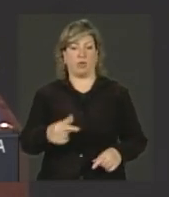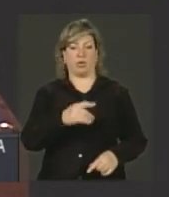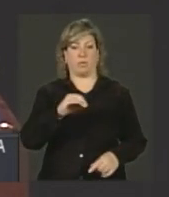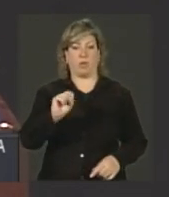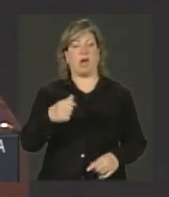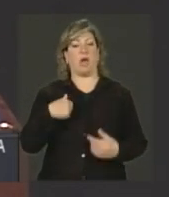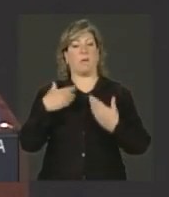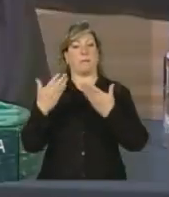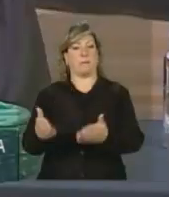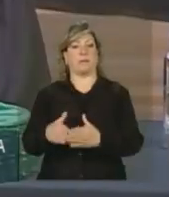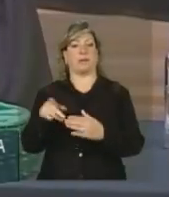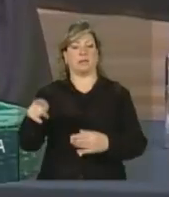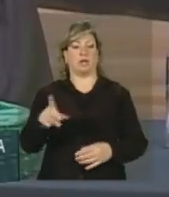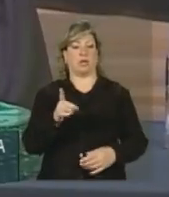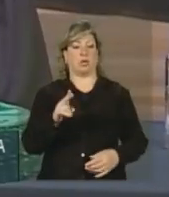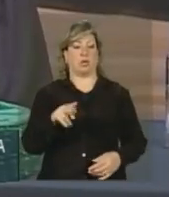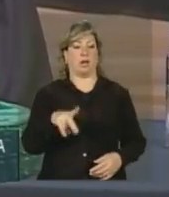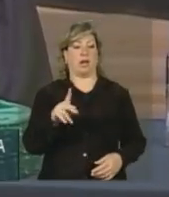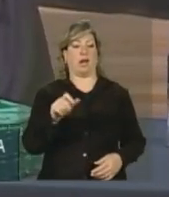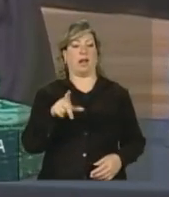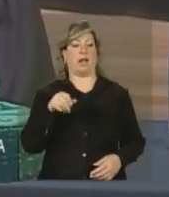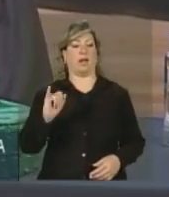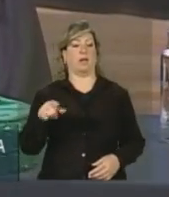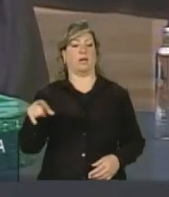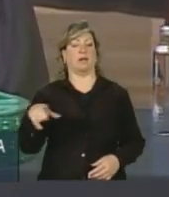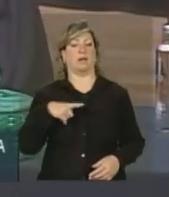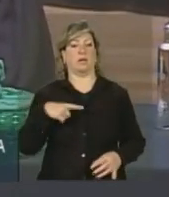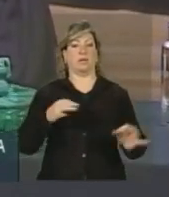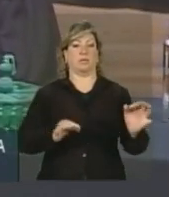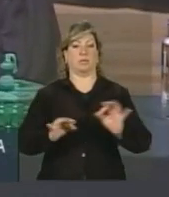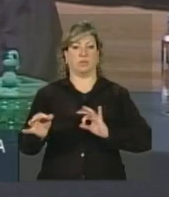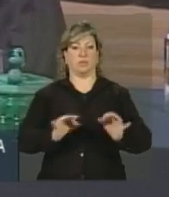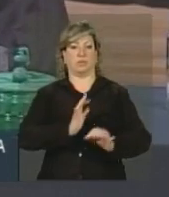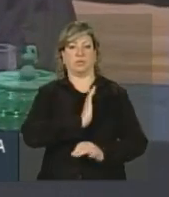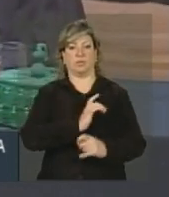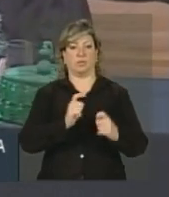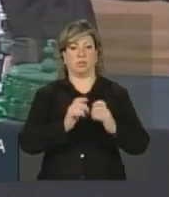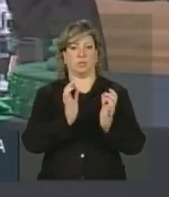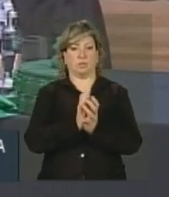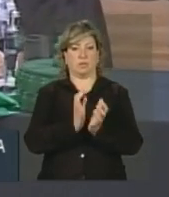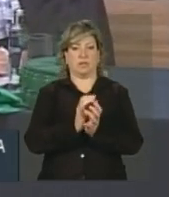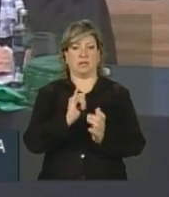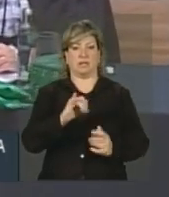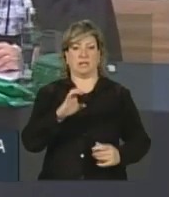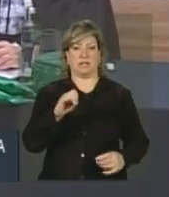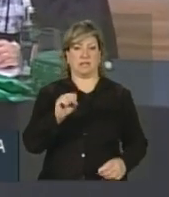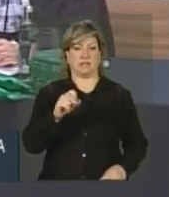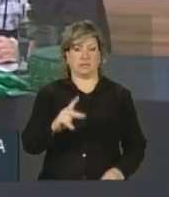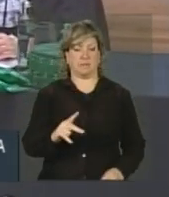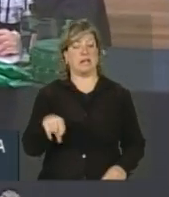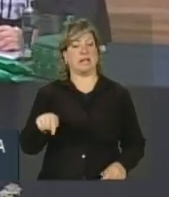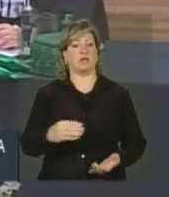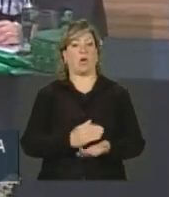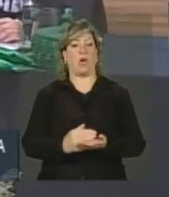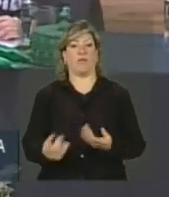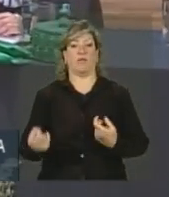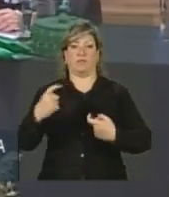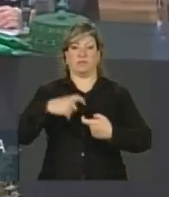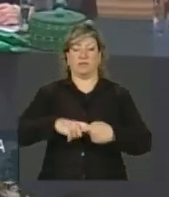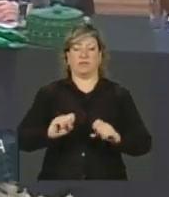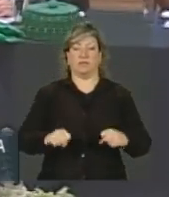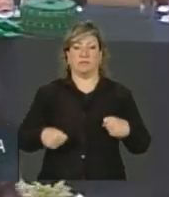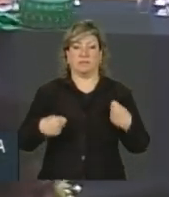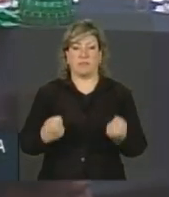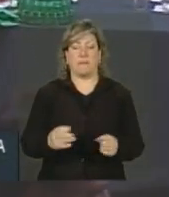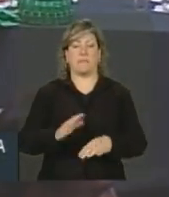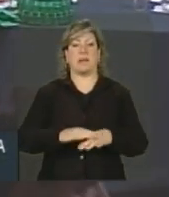Dr. Calil que coordenasse a cardiologia do ICESP. Era o início de um grande retorno a uma dedicação